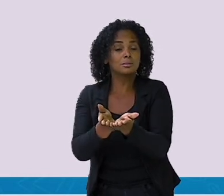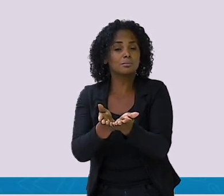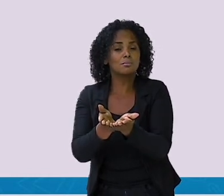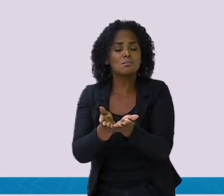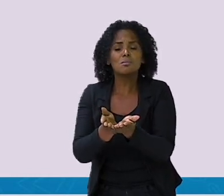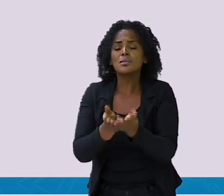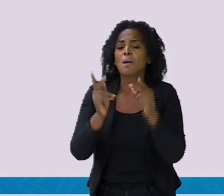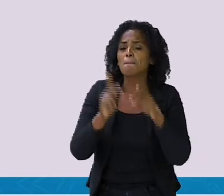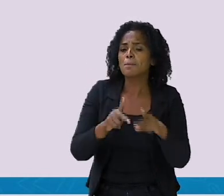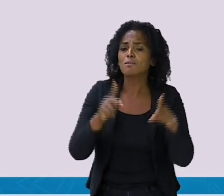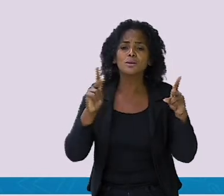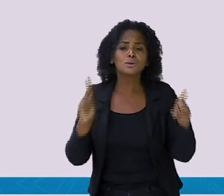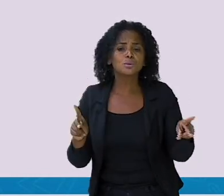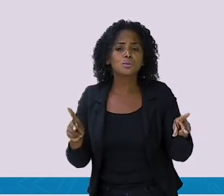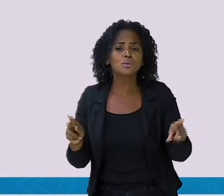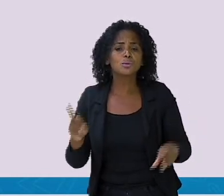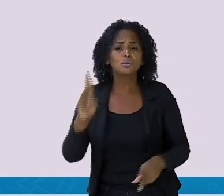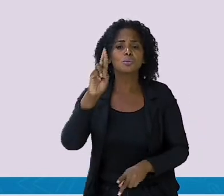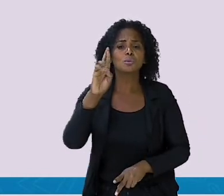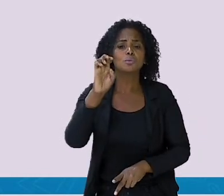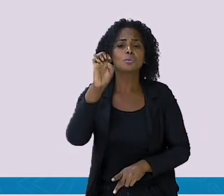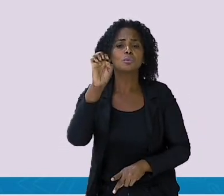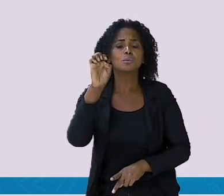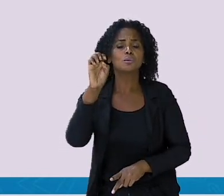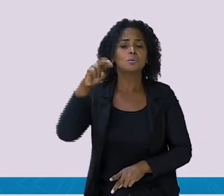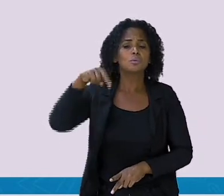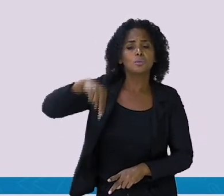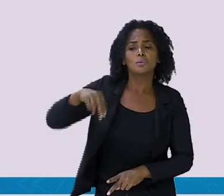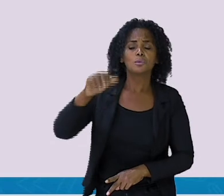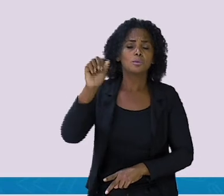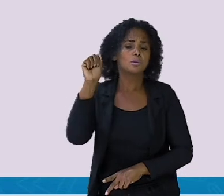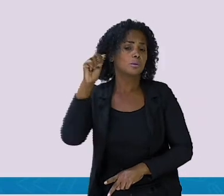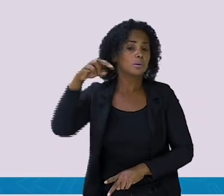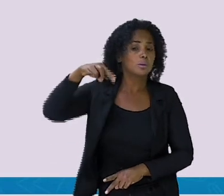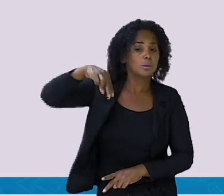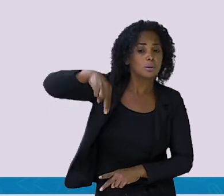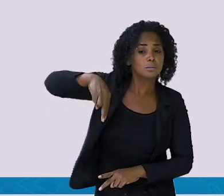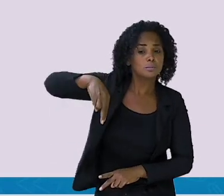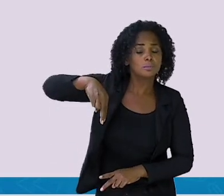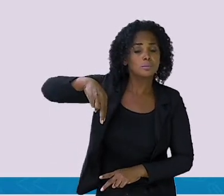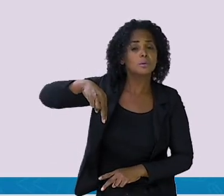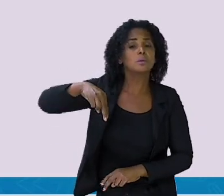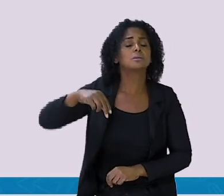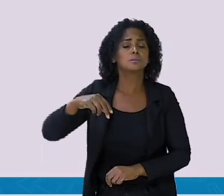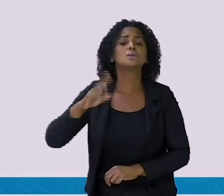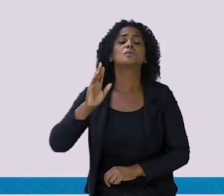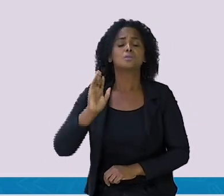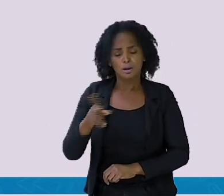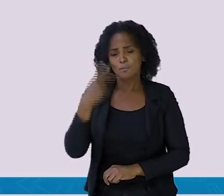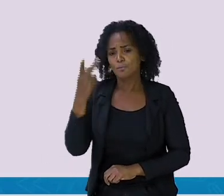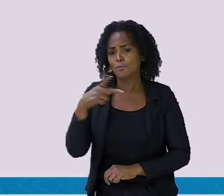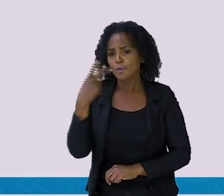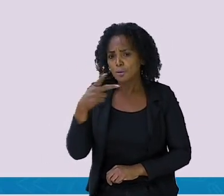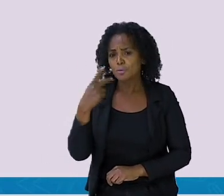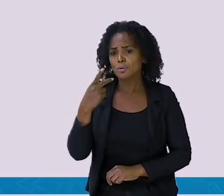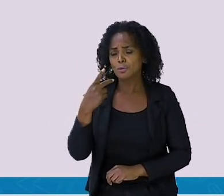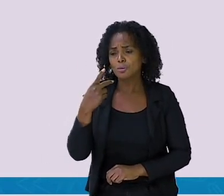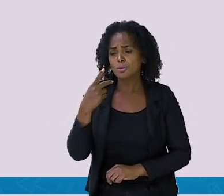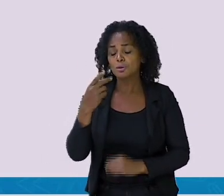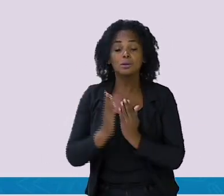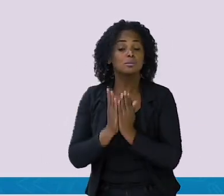neném? Quando ele foi descoberto, quando ele foi desmatado, quando ele foi